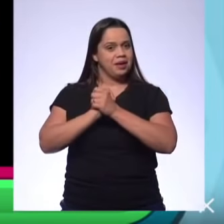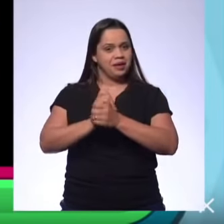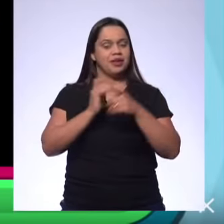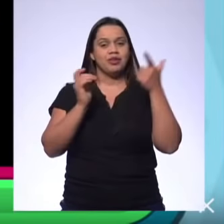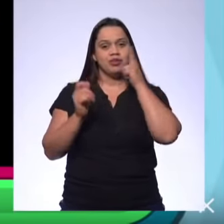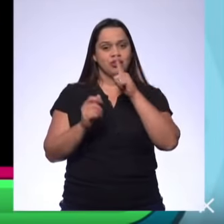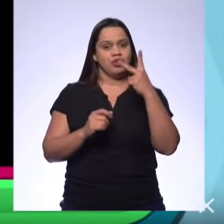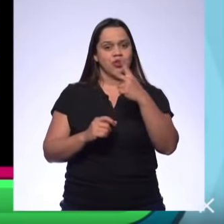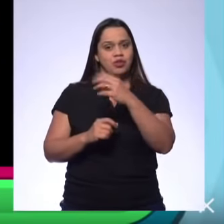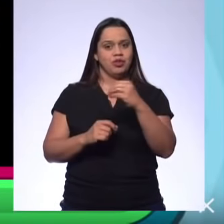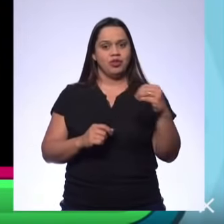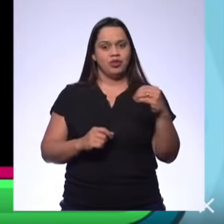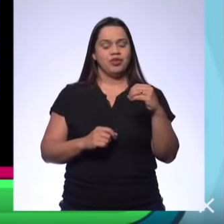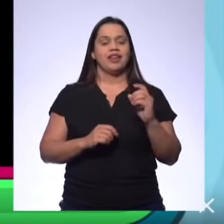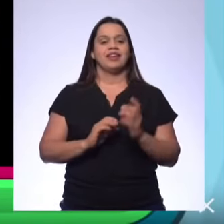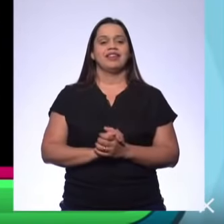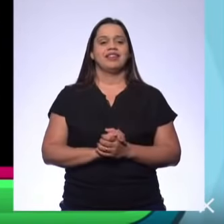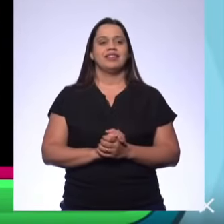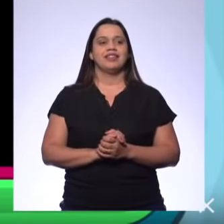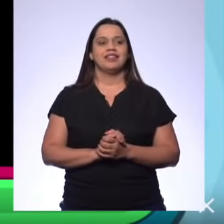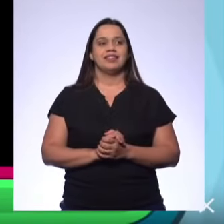200 pontos.